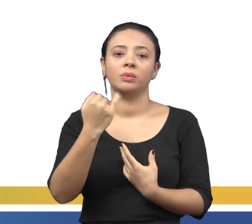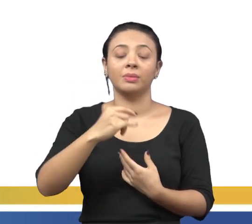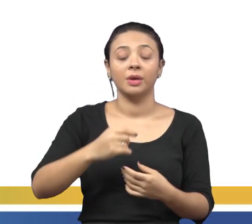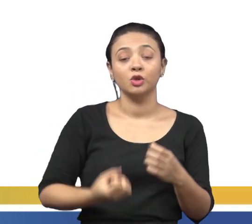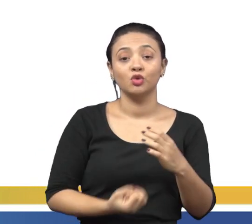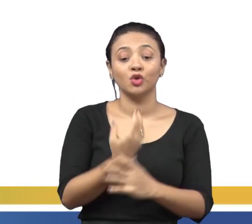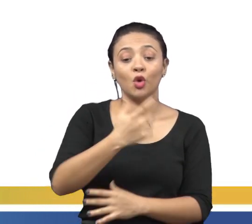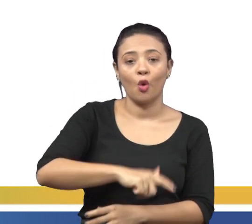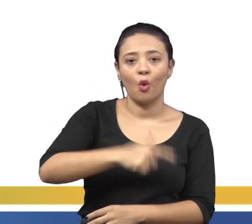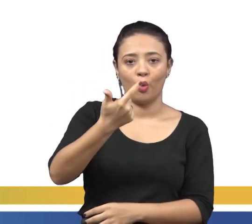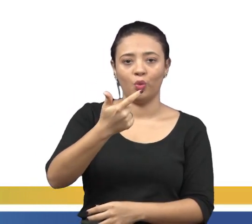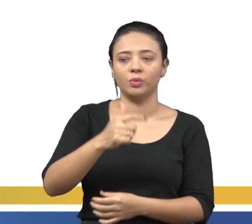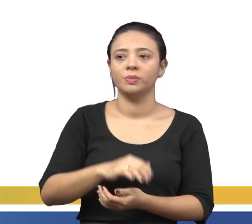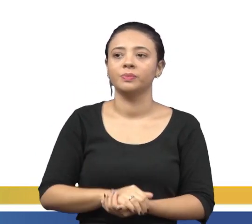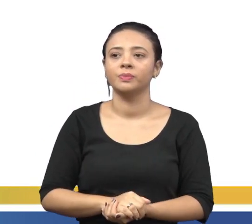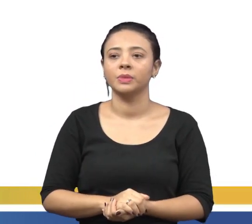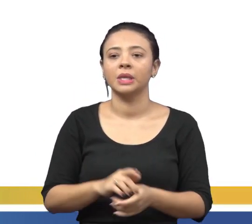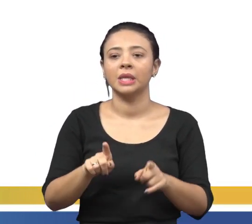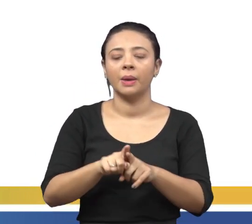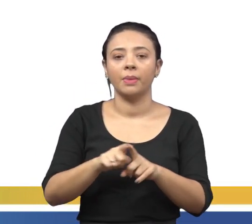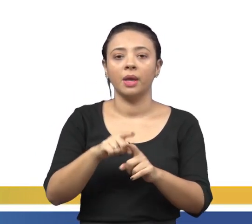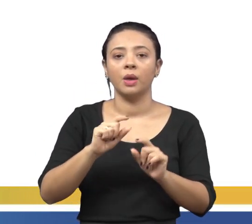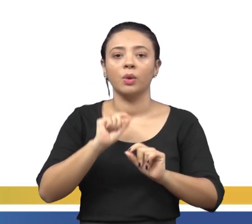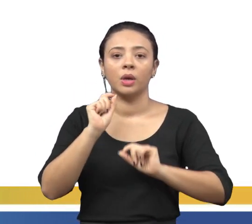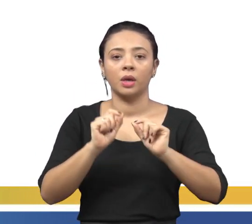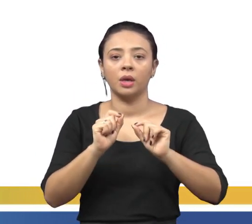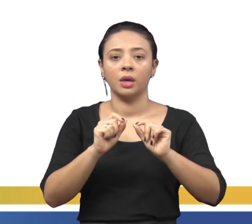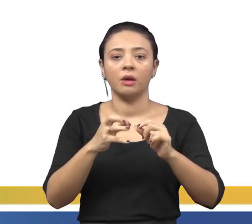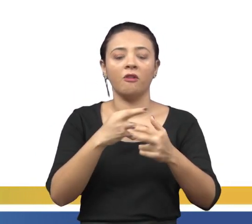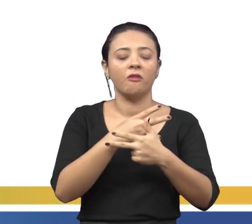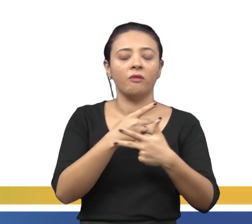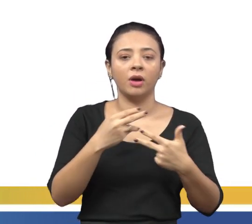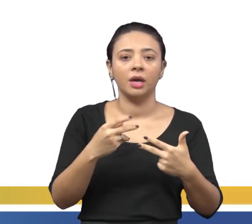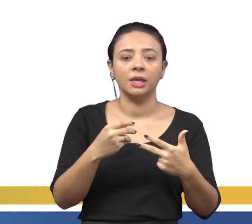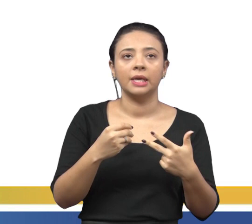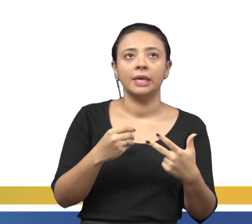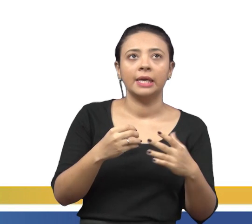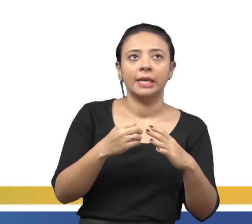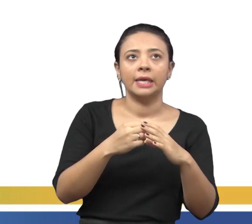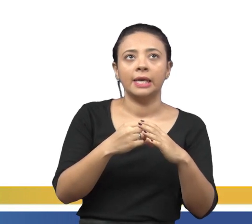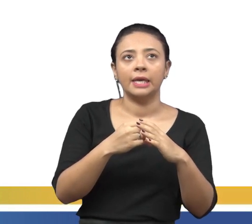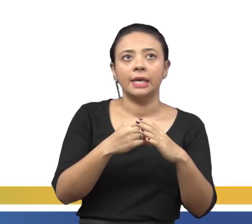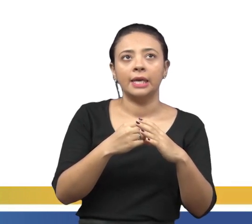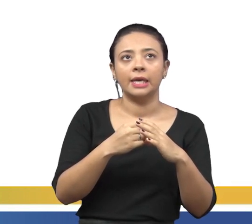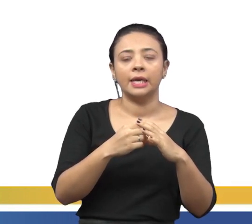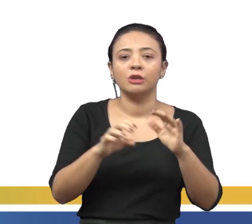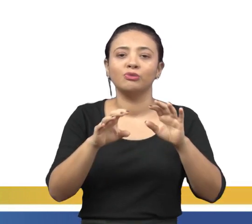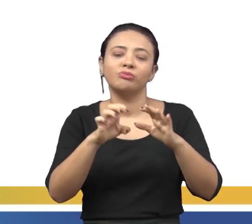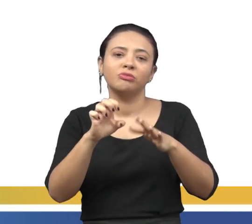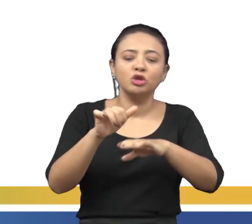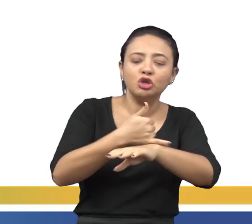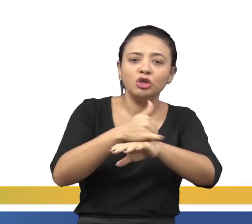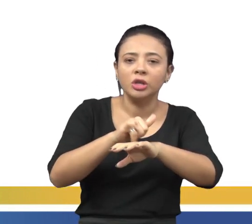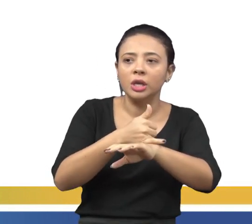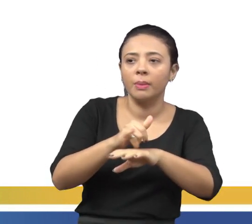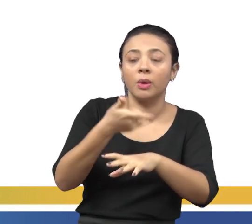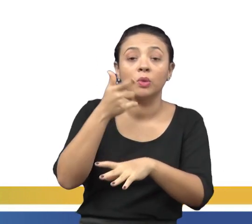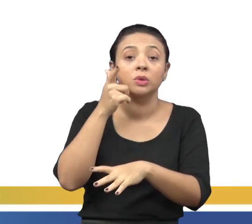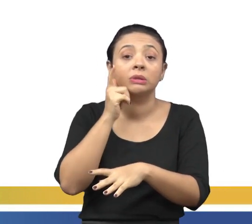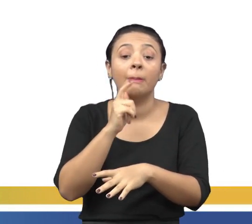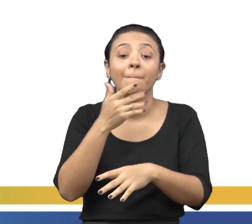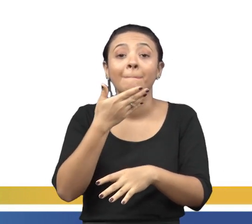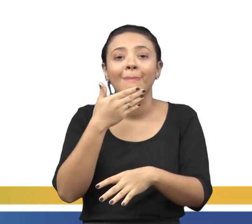também foram tomadas para melhorar a qualidade do gado e erradicar doenças, tá?